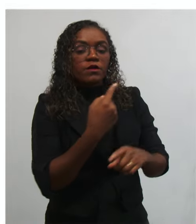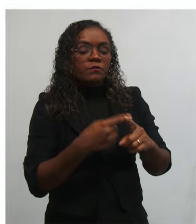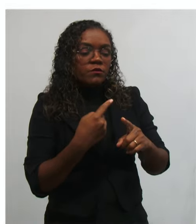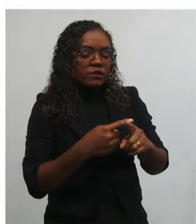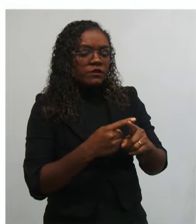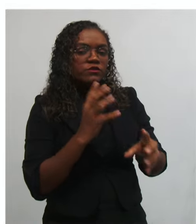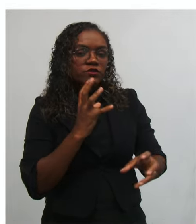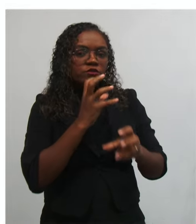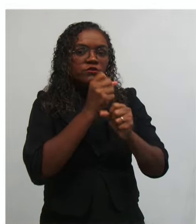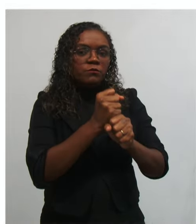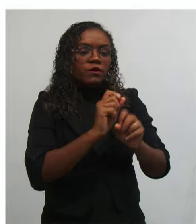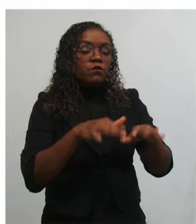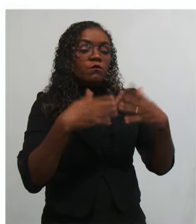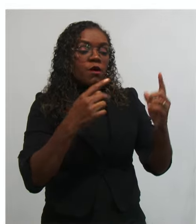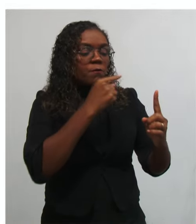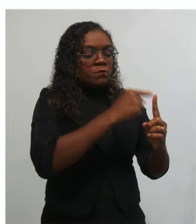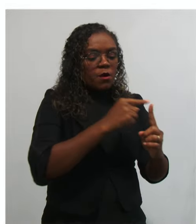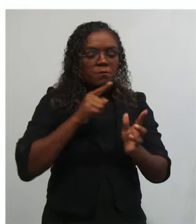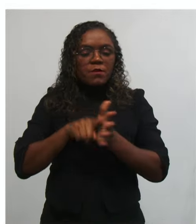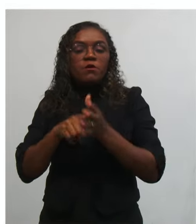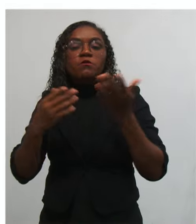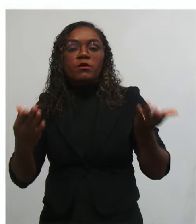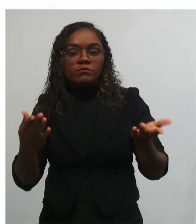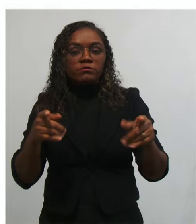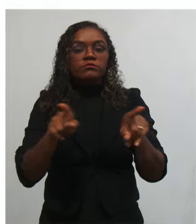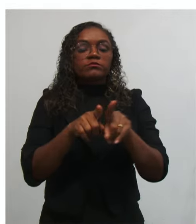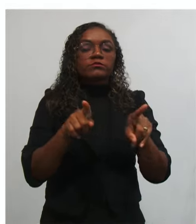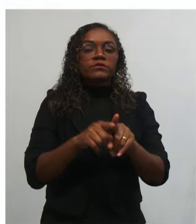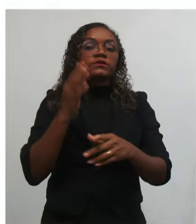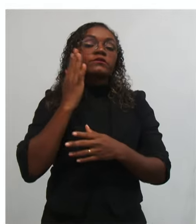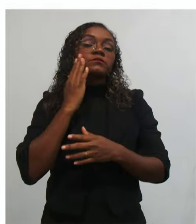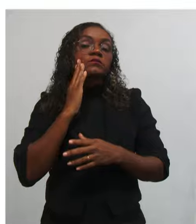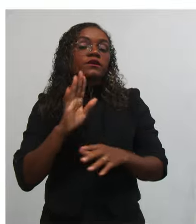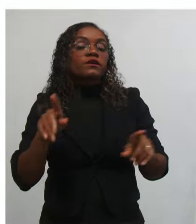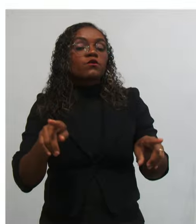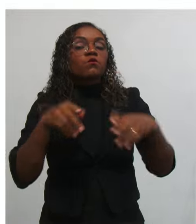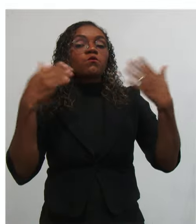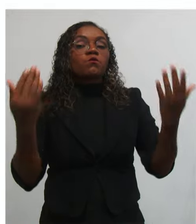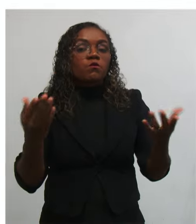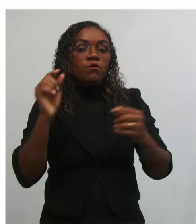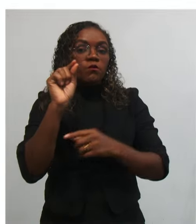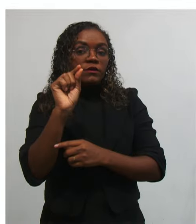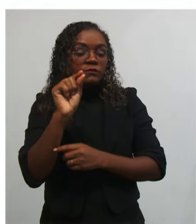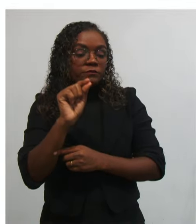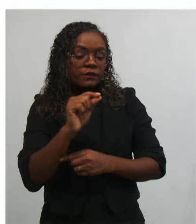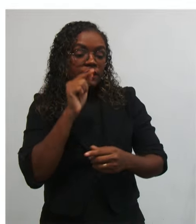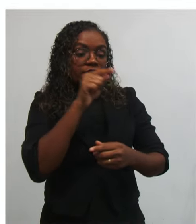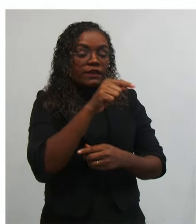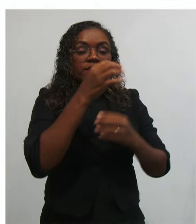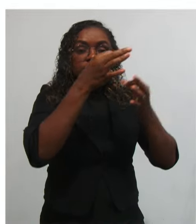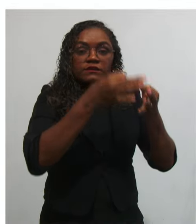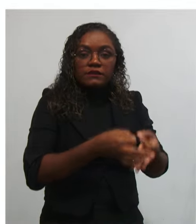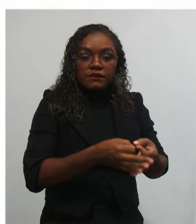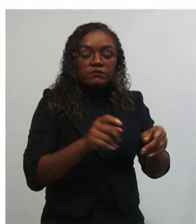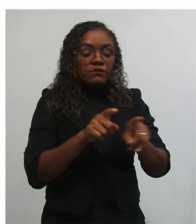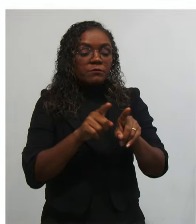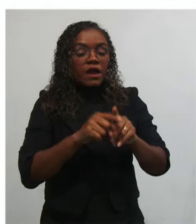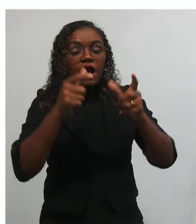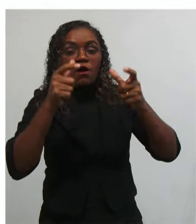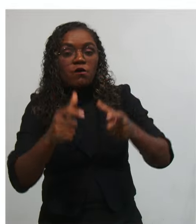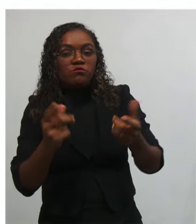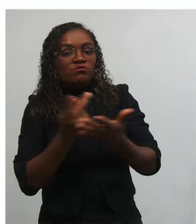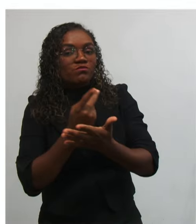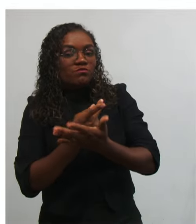e sua qualificação saber e em que ponto esses alunos esse aluno Acertou em que ponto ele precisa